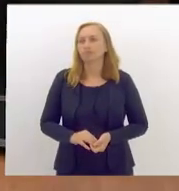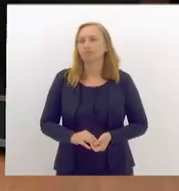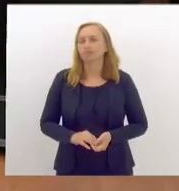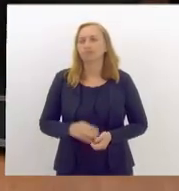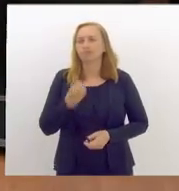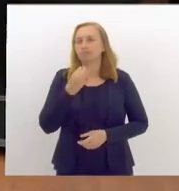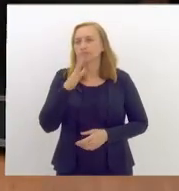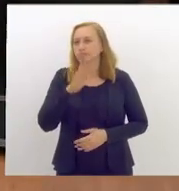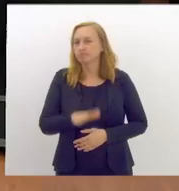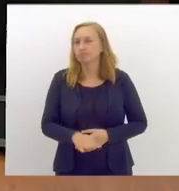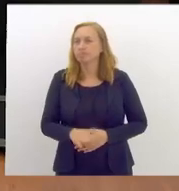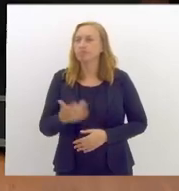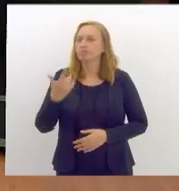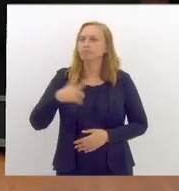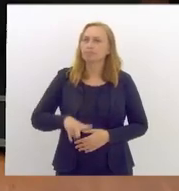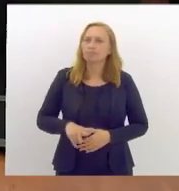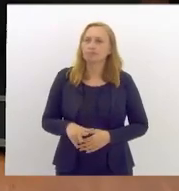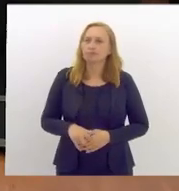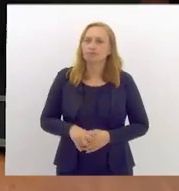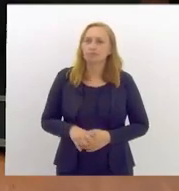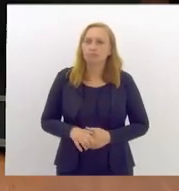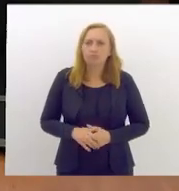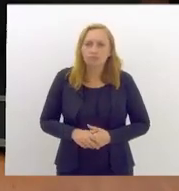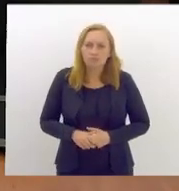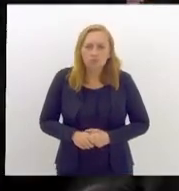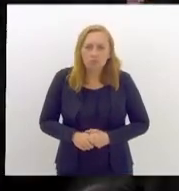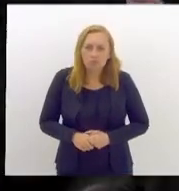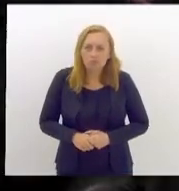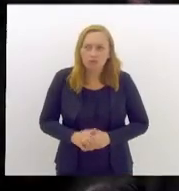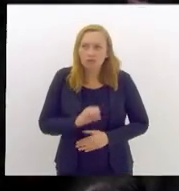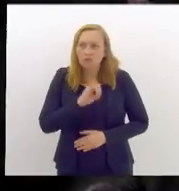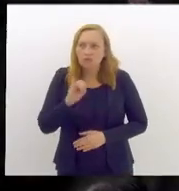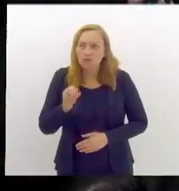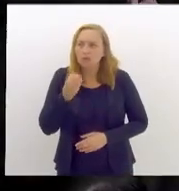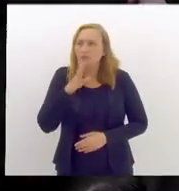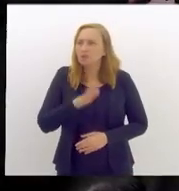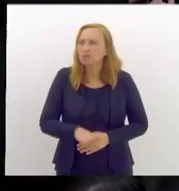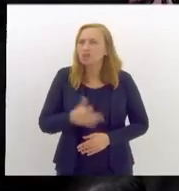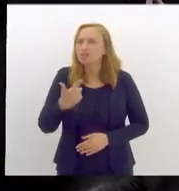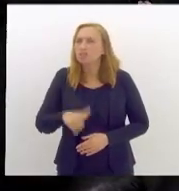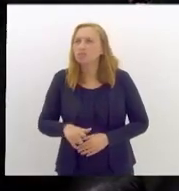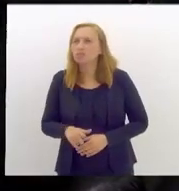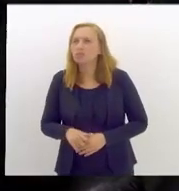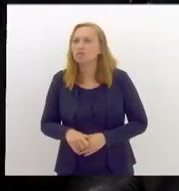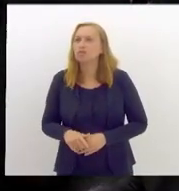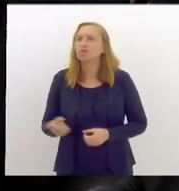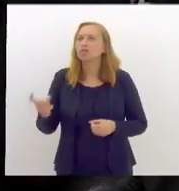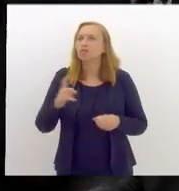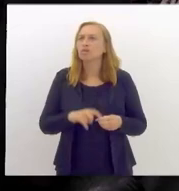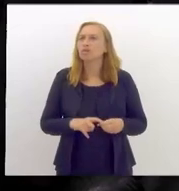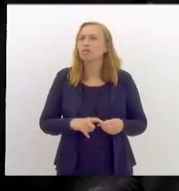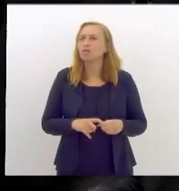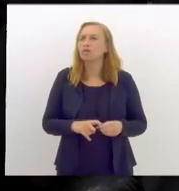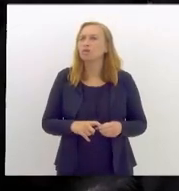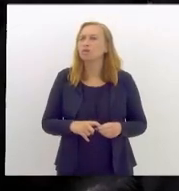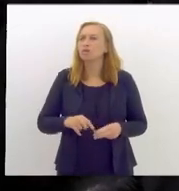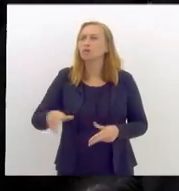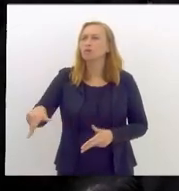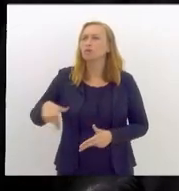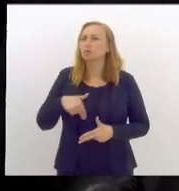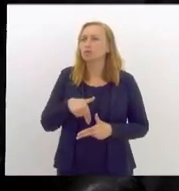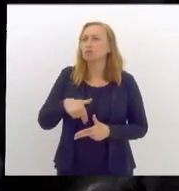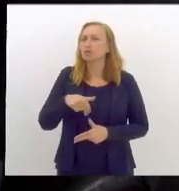Boa tarde mais uma Olá boa tarde mais uma vez eu retorno essa Tribuna